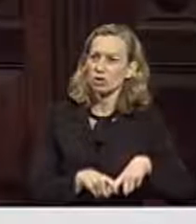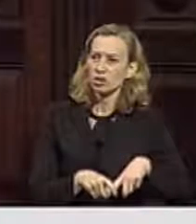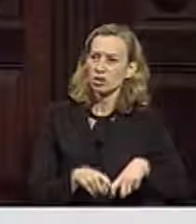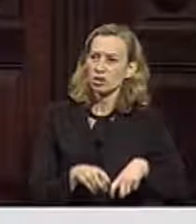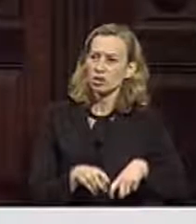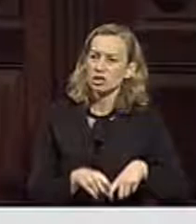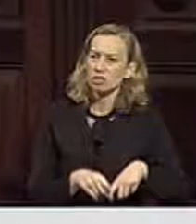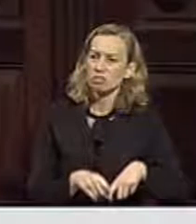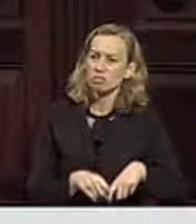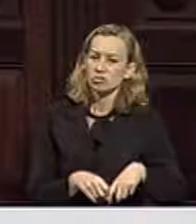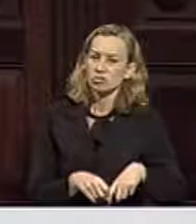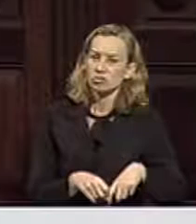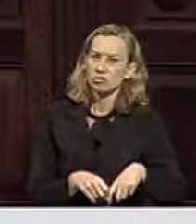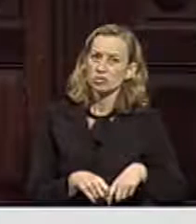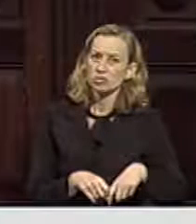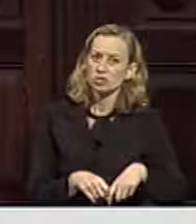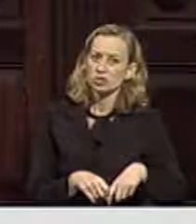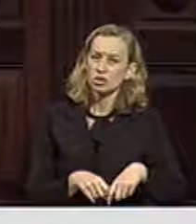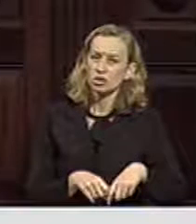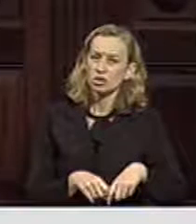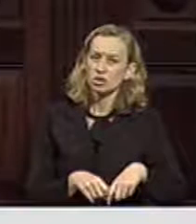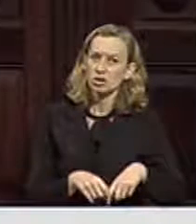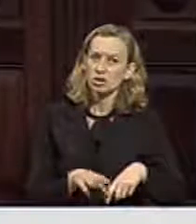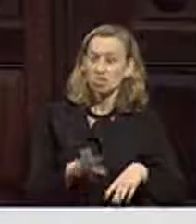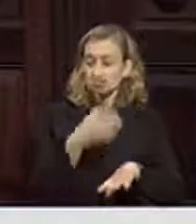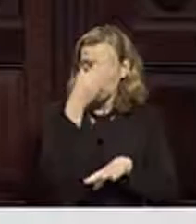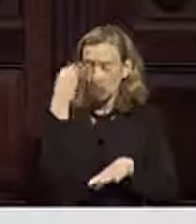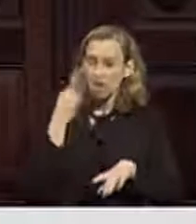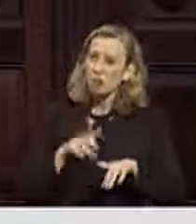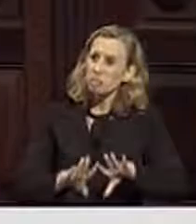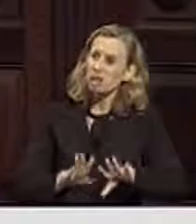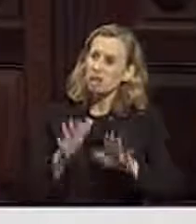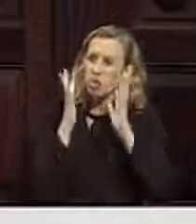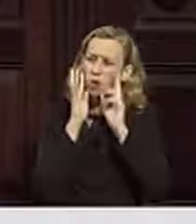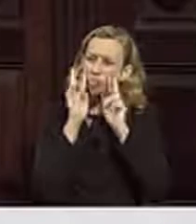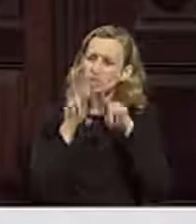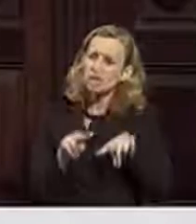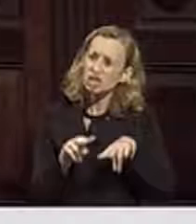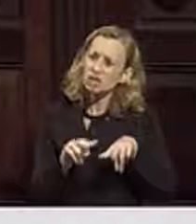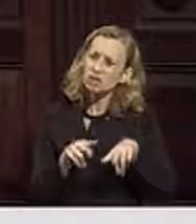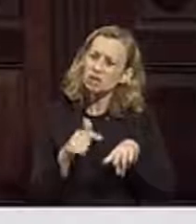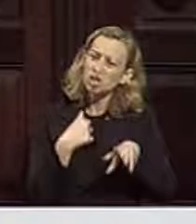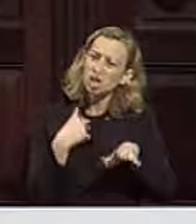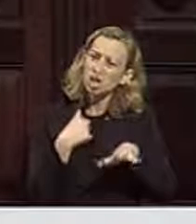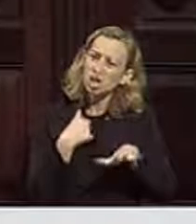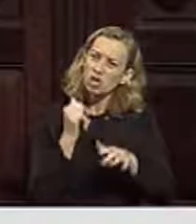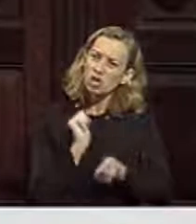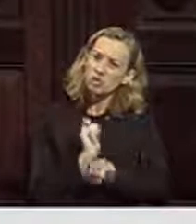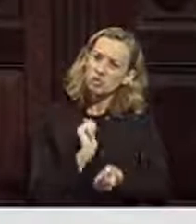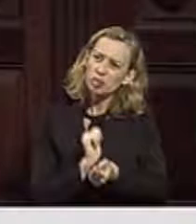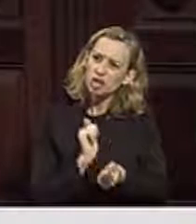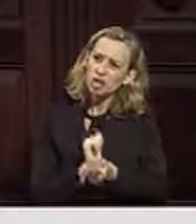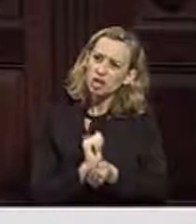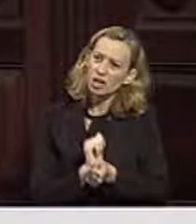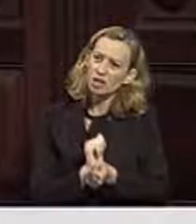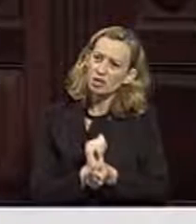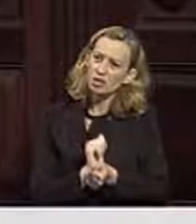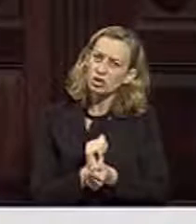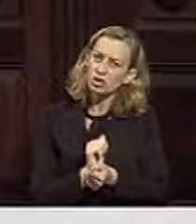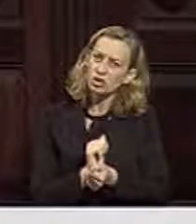passa, deputado Osório, por uma observação que eu espero que esteja na pauta dos candidatos a